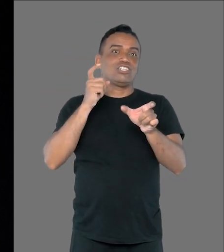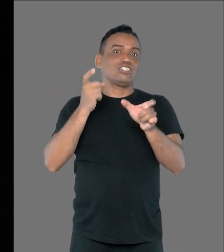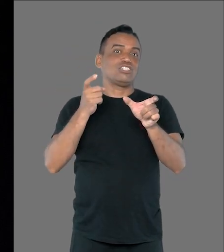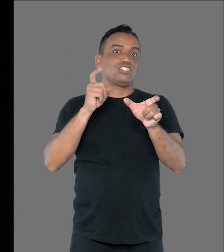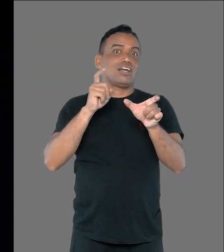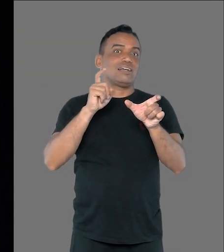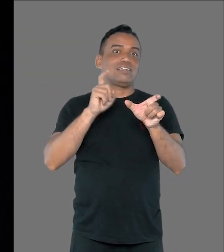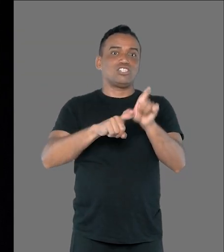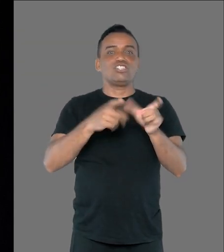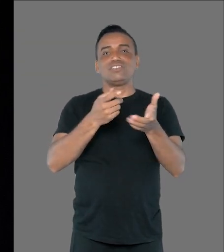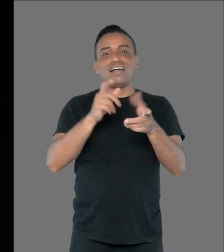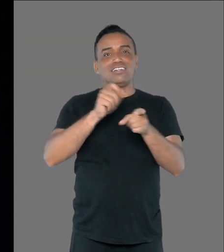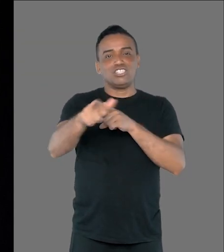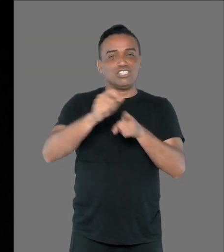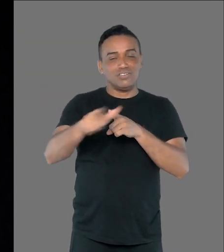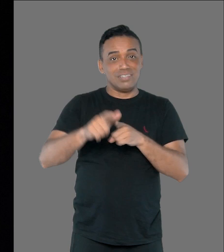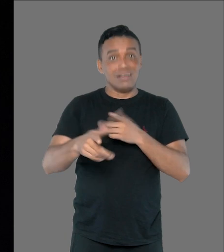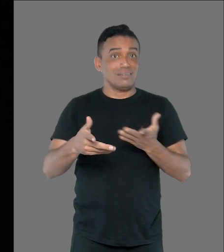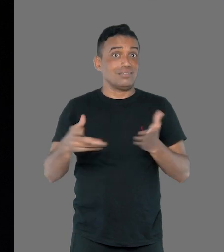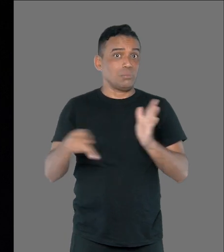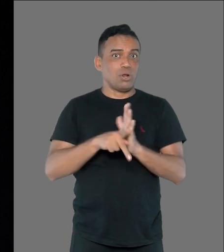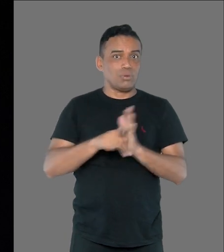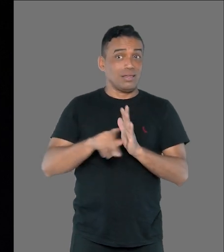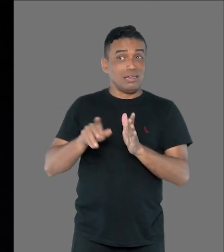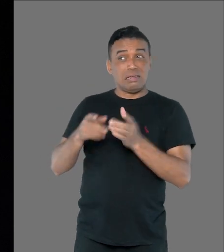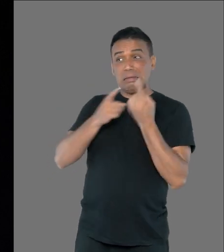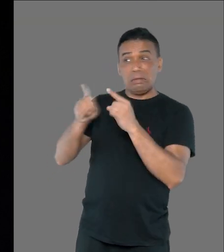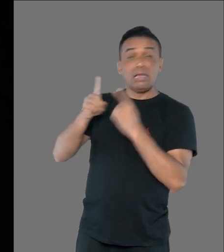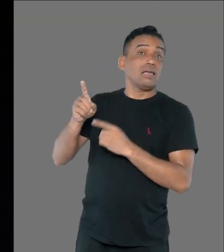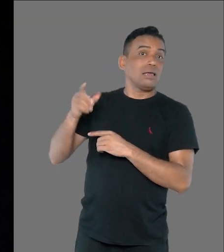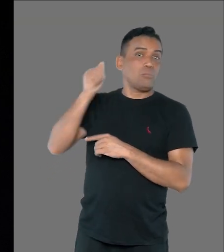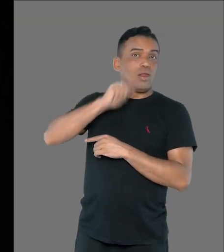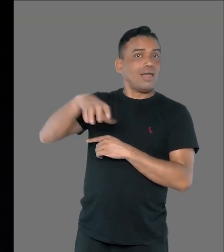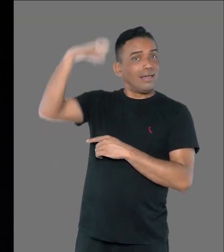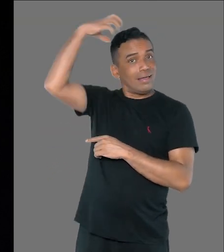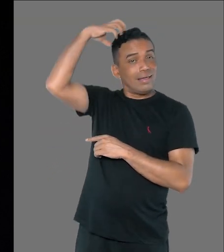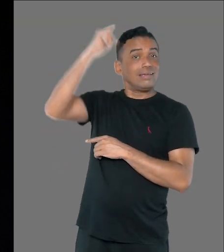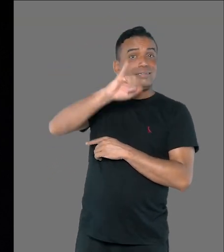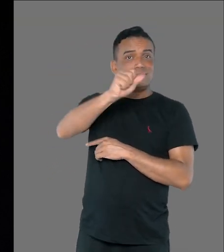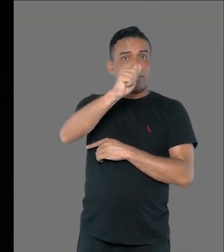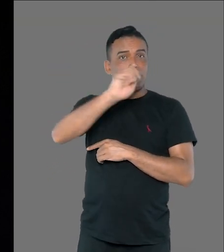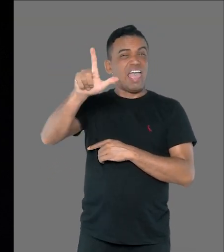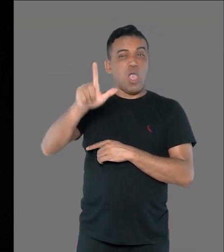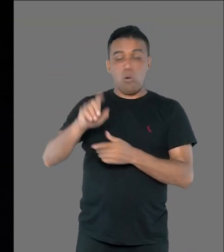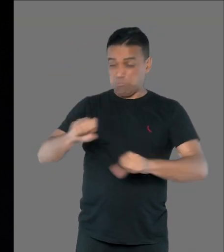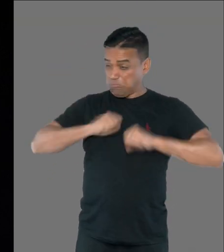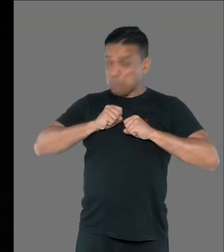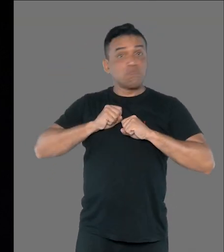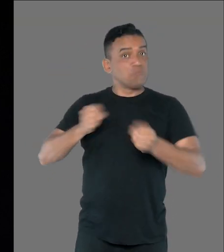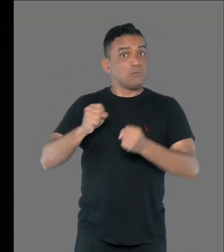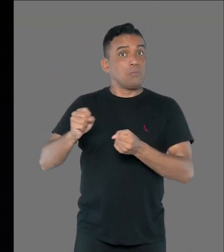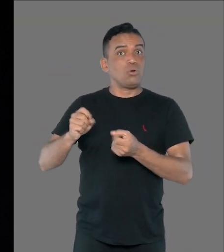um antimonarquista ferrenho, ir em cima da princesa Isabel e do Conde d'Eu com a fúria de um lobisomem para